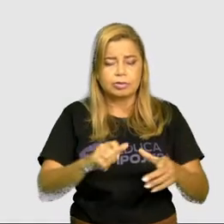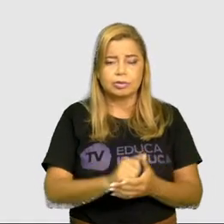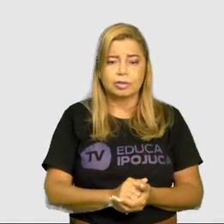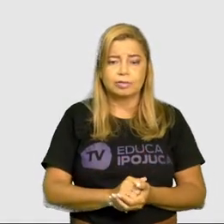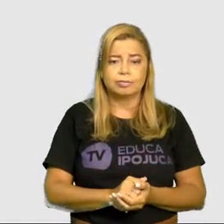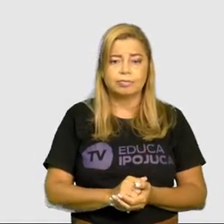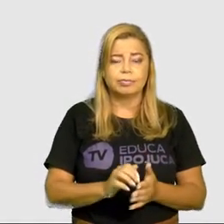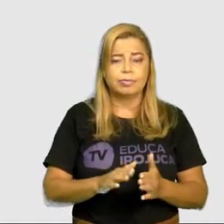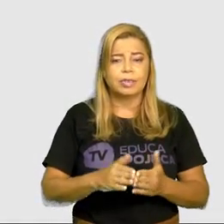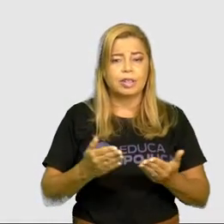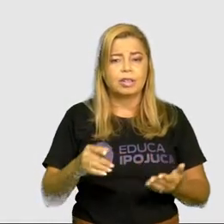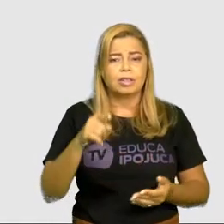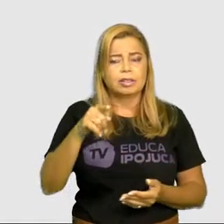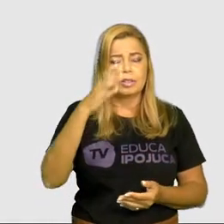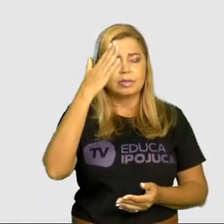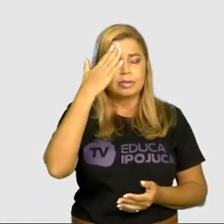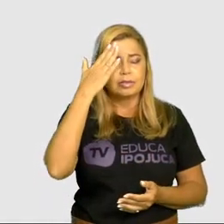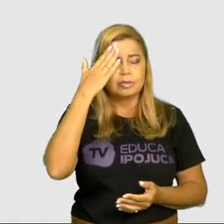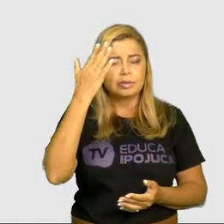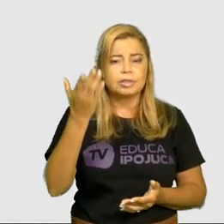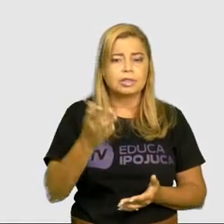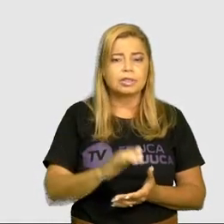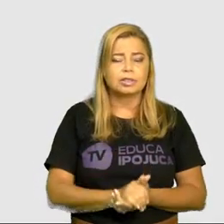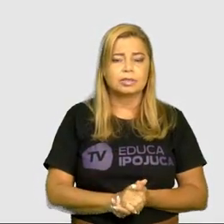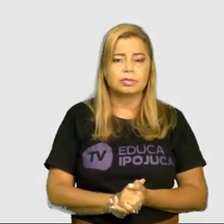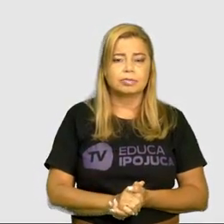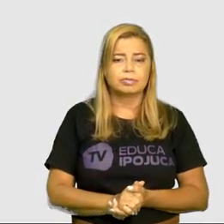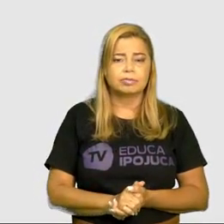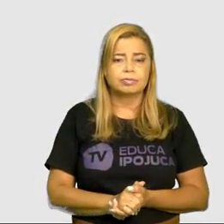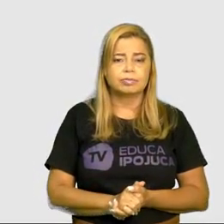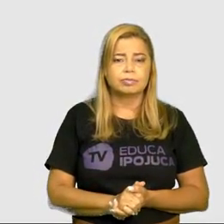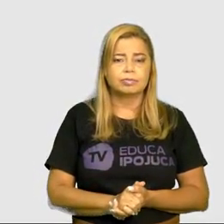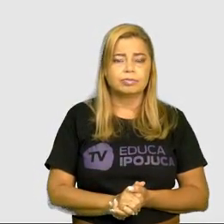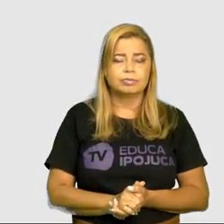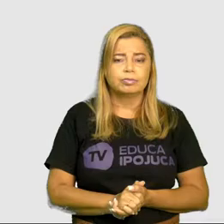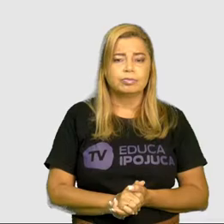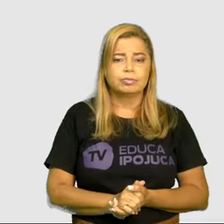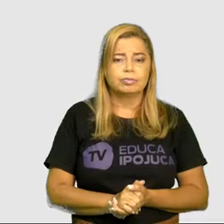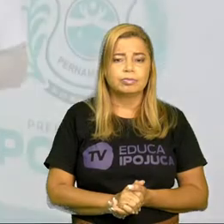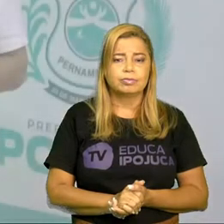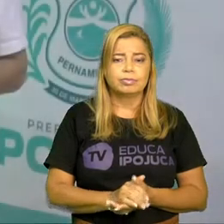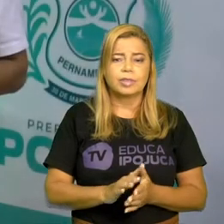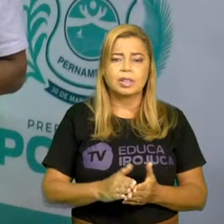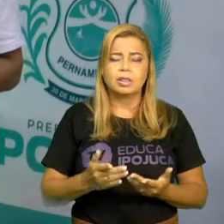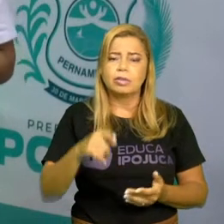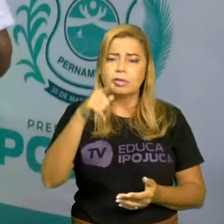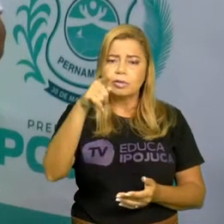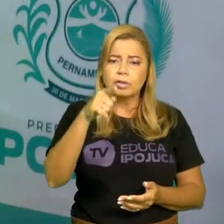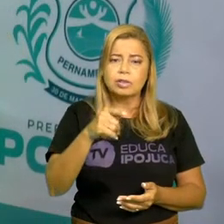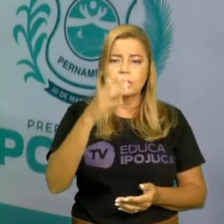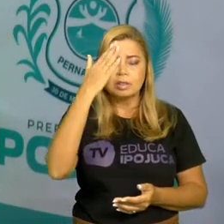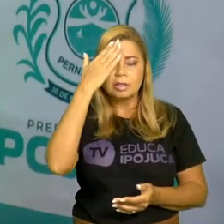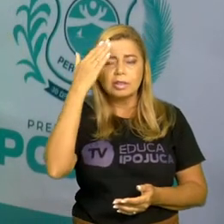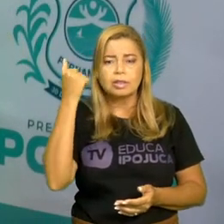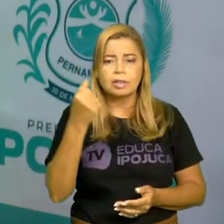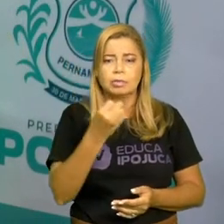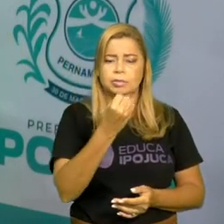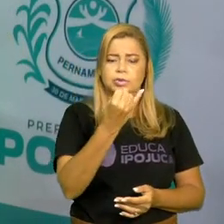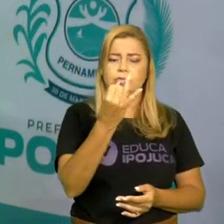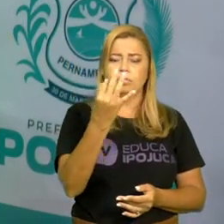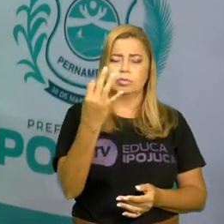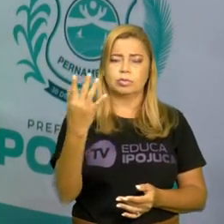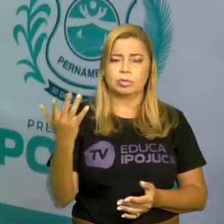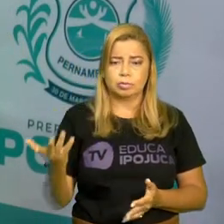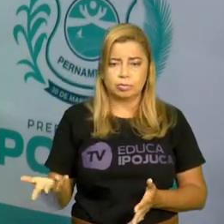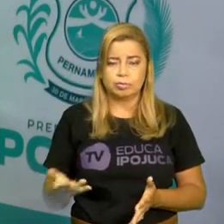entendendo. Aí eu pergunto a você muitas vezes, até quanto você sabe contar? Por quê? Você